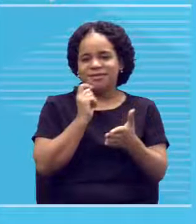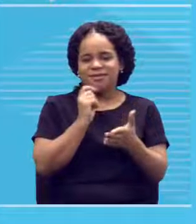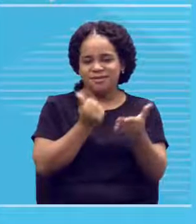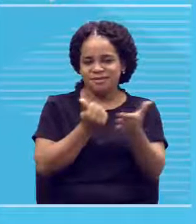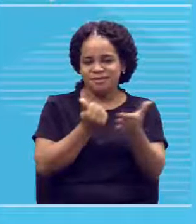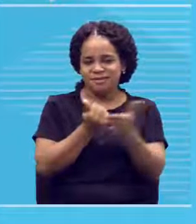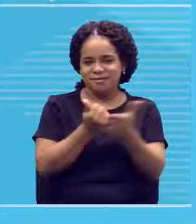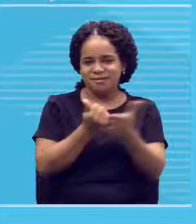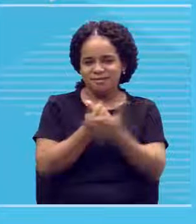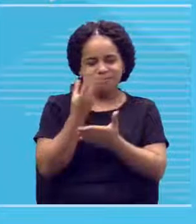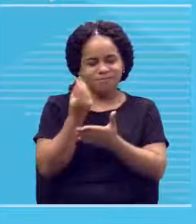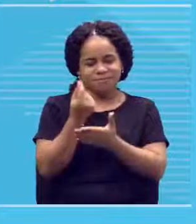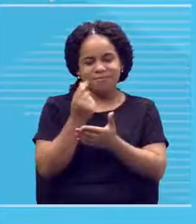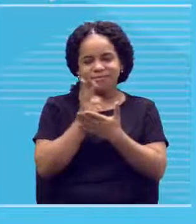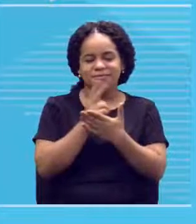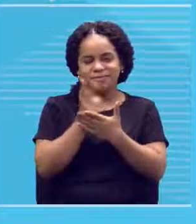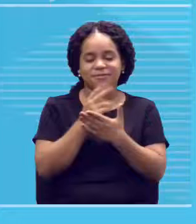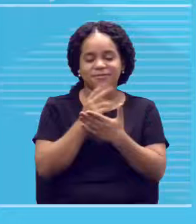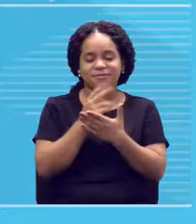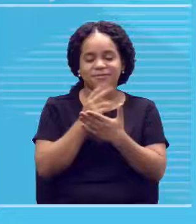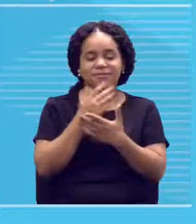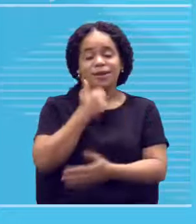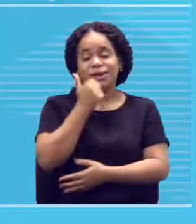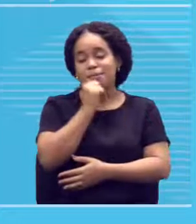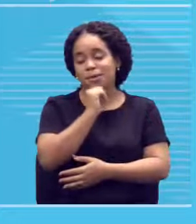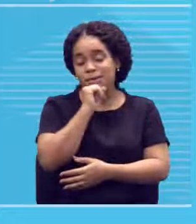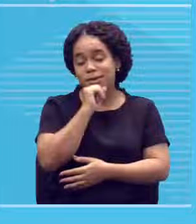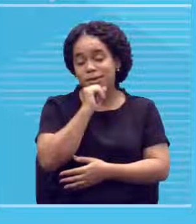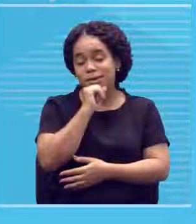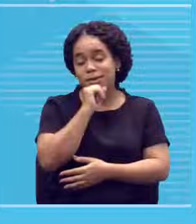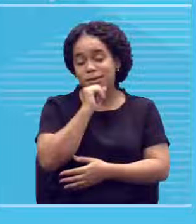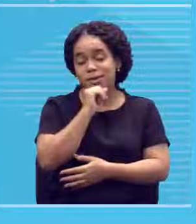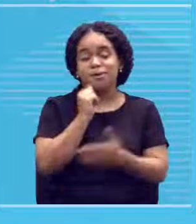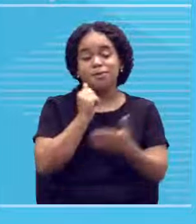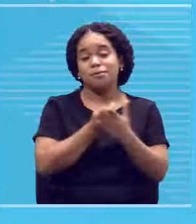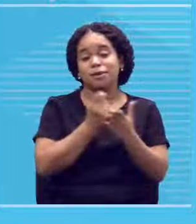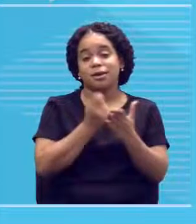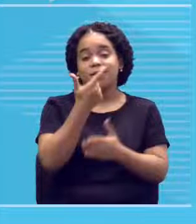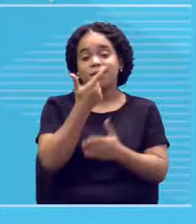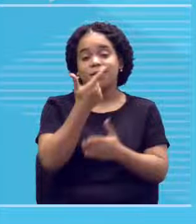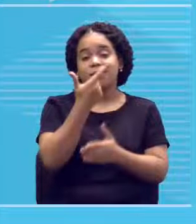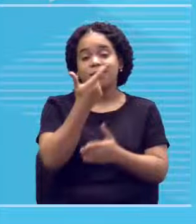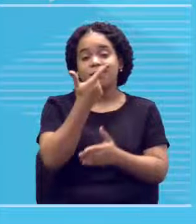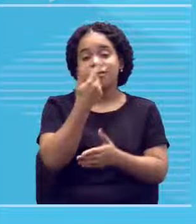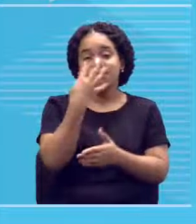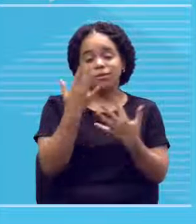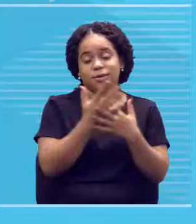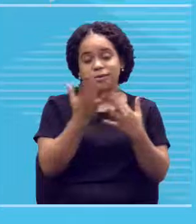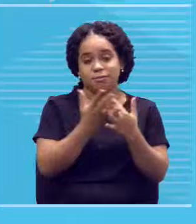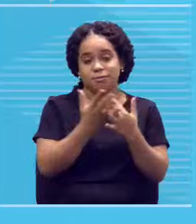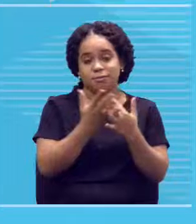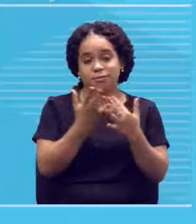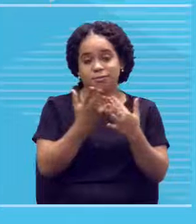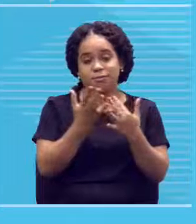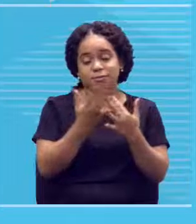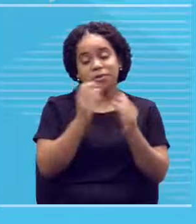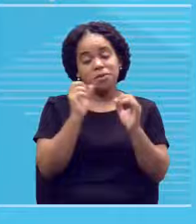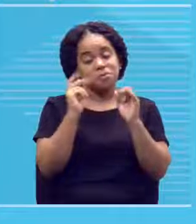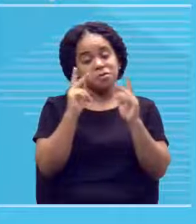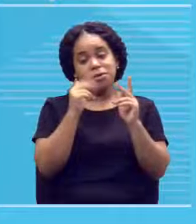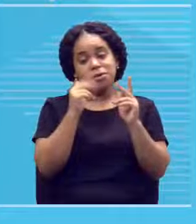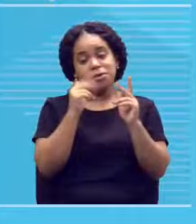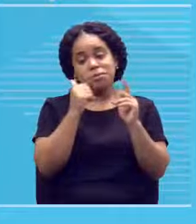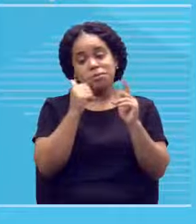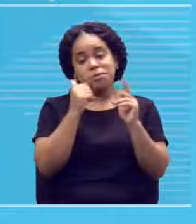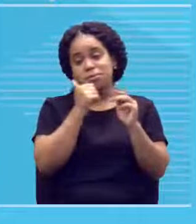aí tá mãezinha comprava né comprar em 24 vezes Tá bom mamãe compre o rapaz